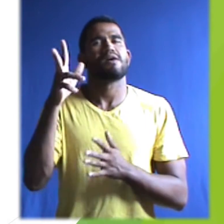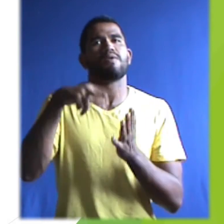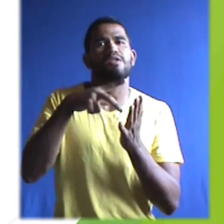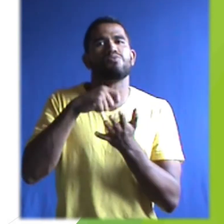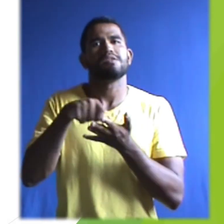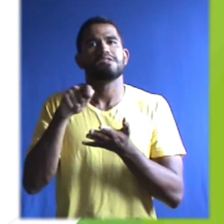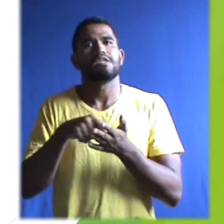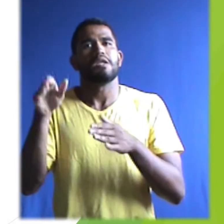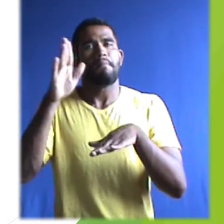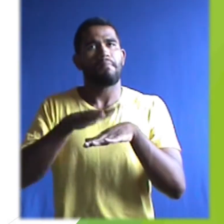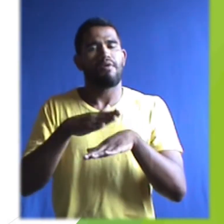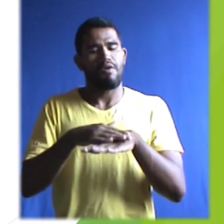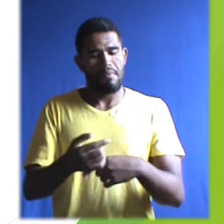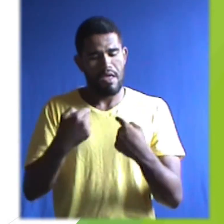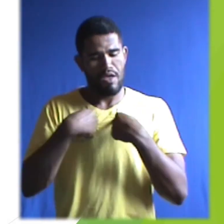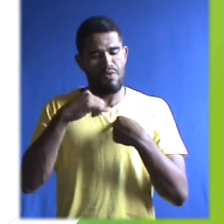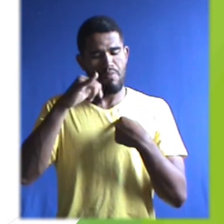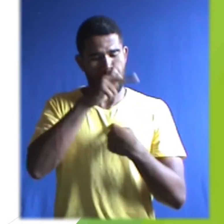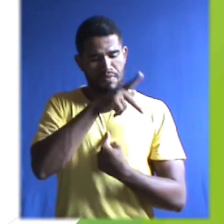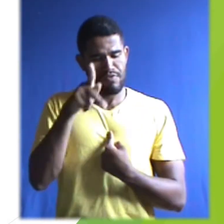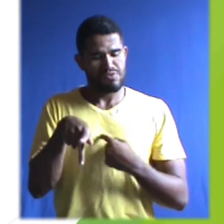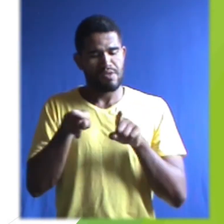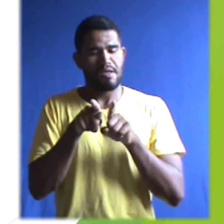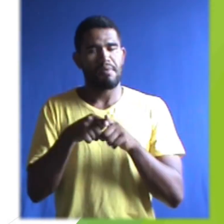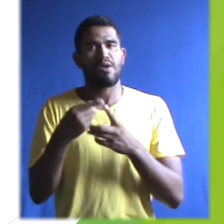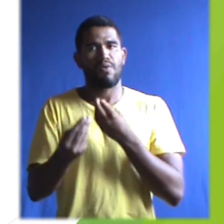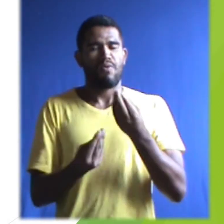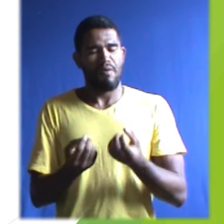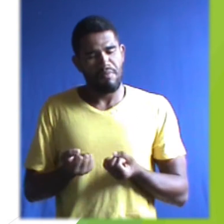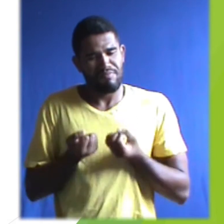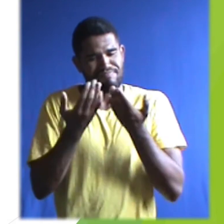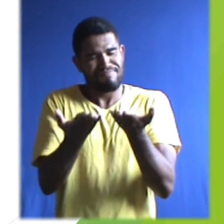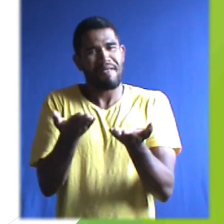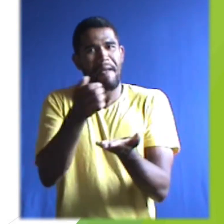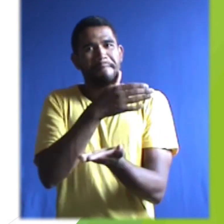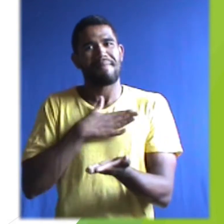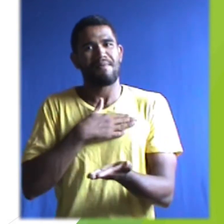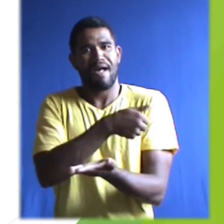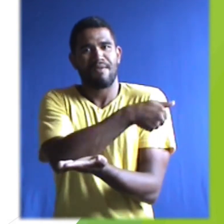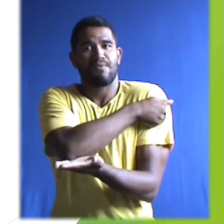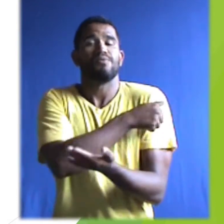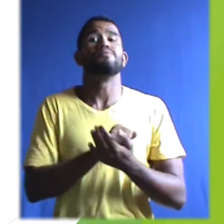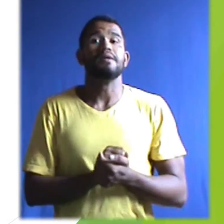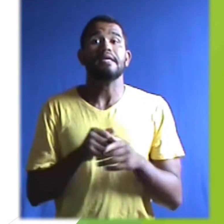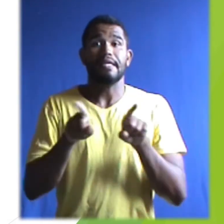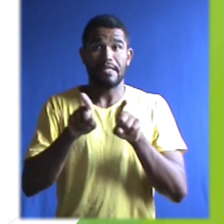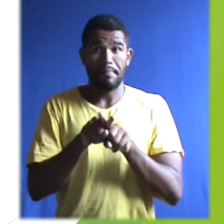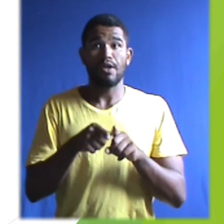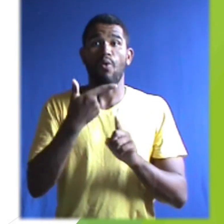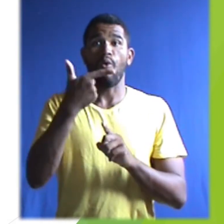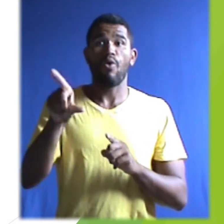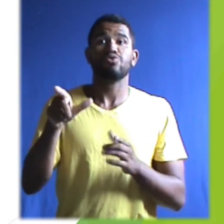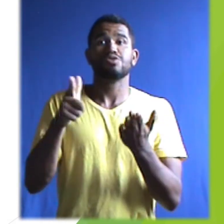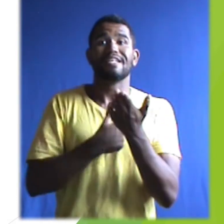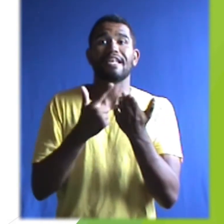e também de leitura que o professor desenvolve em sala de aula e em si mesmo. Eu também deixei algumas sugestões